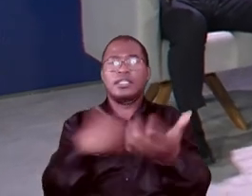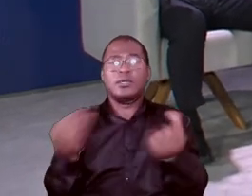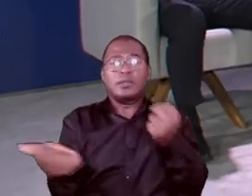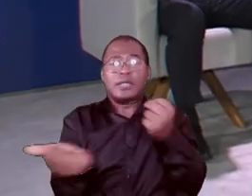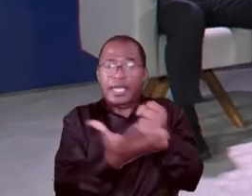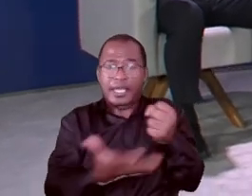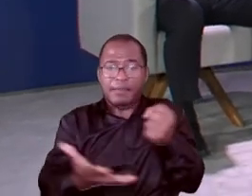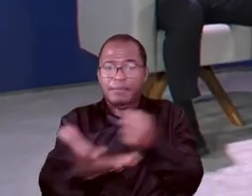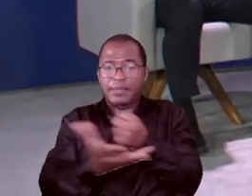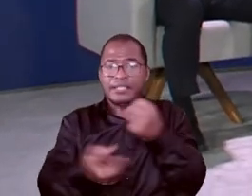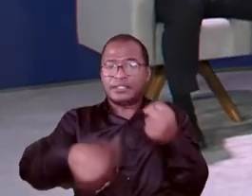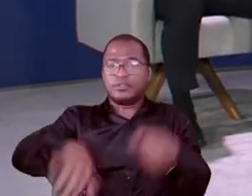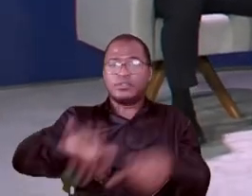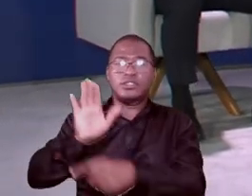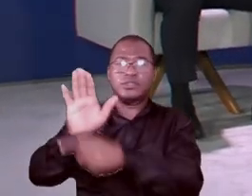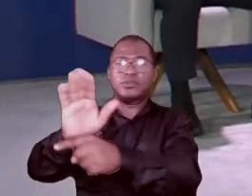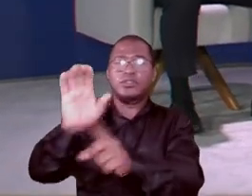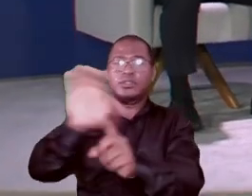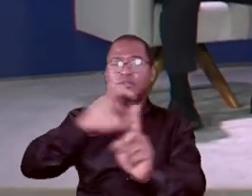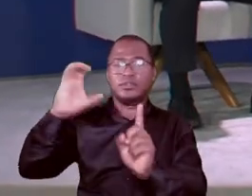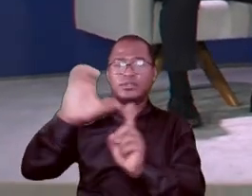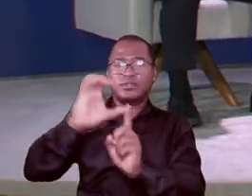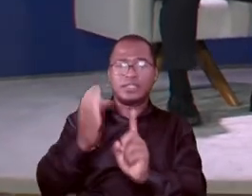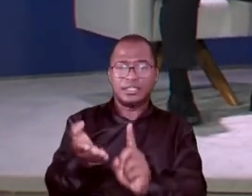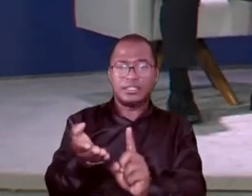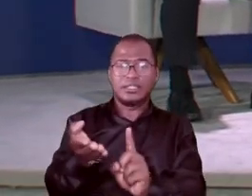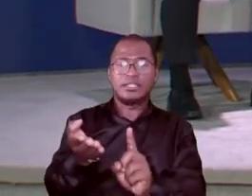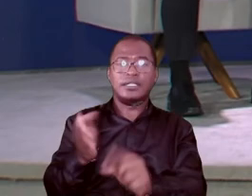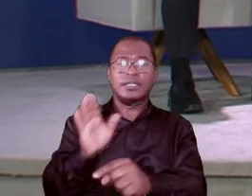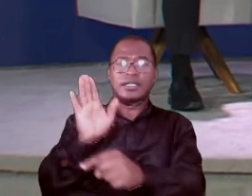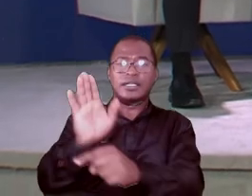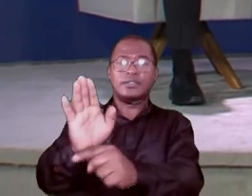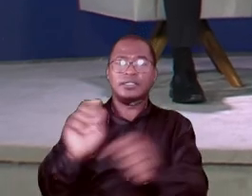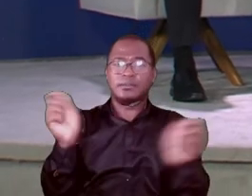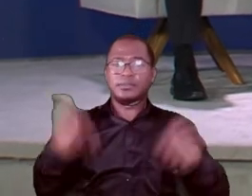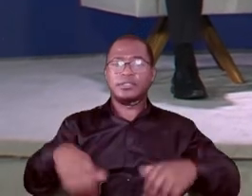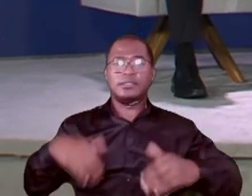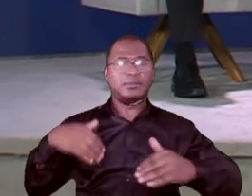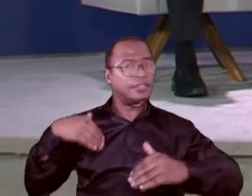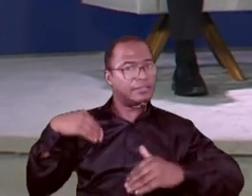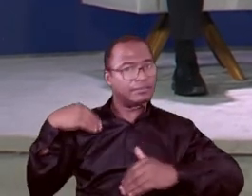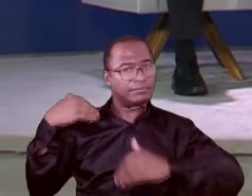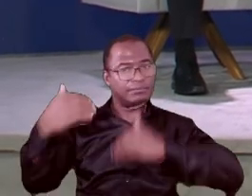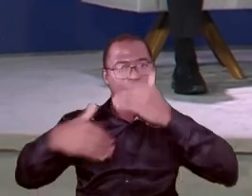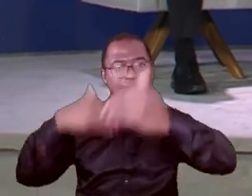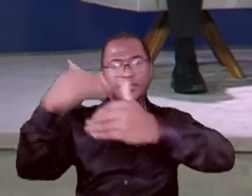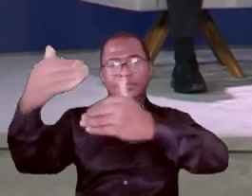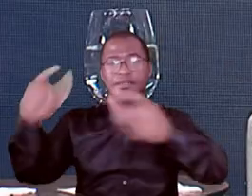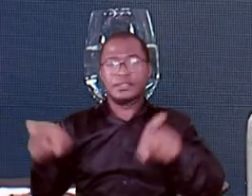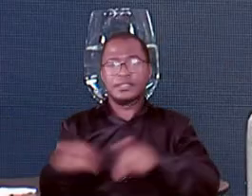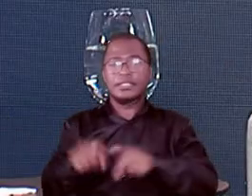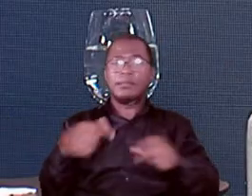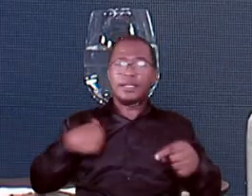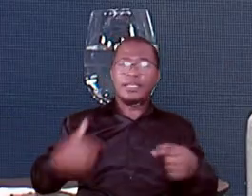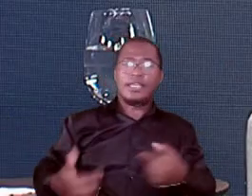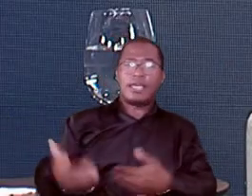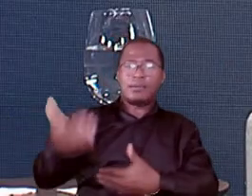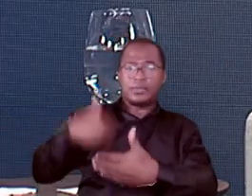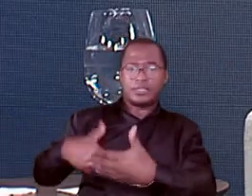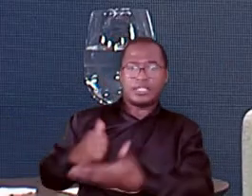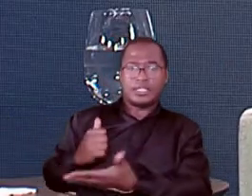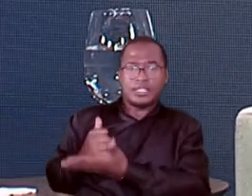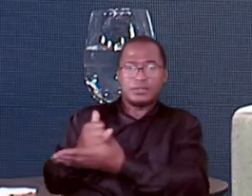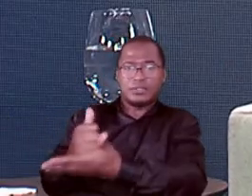levando eles para uma cada vez mais para Cláudia auxiliando os nossos clientes é